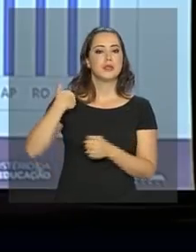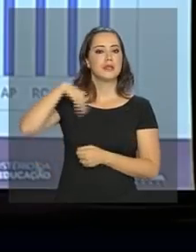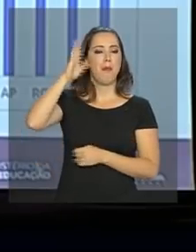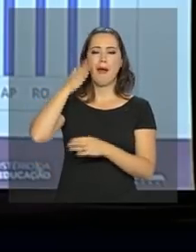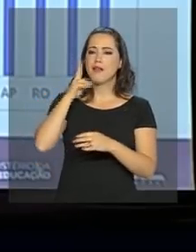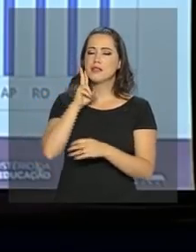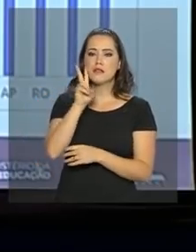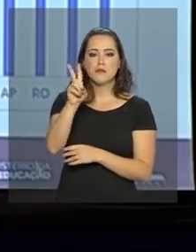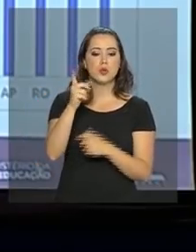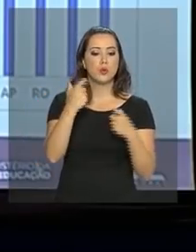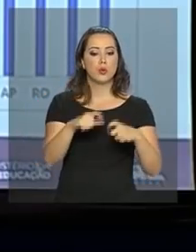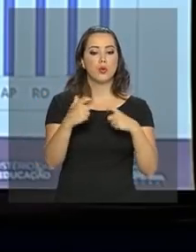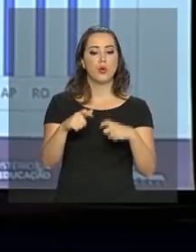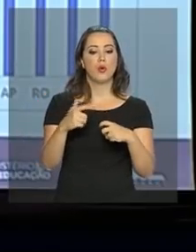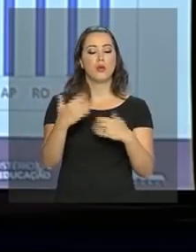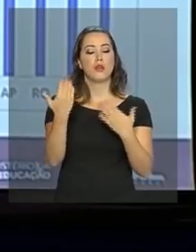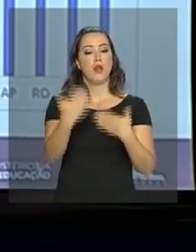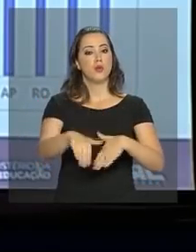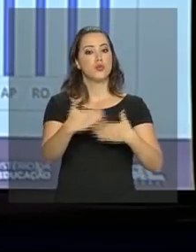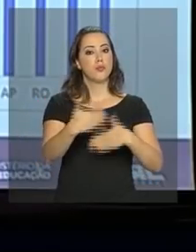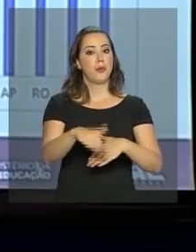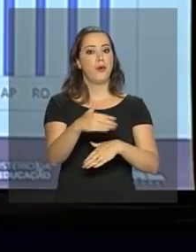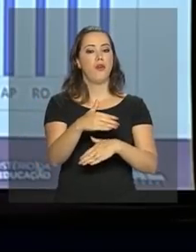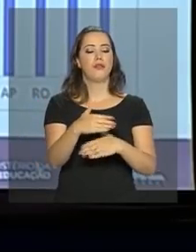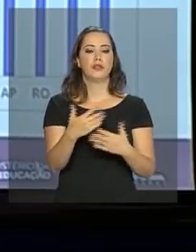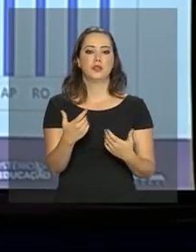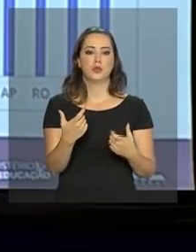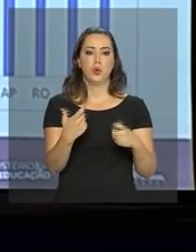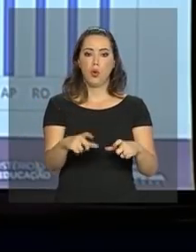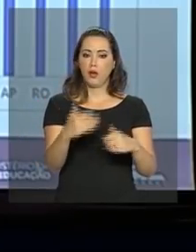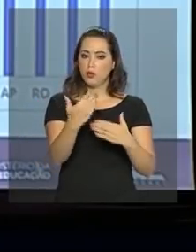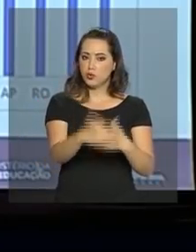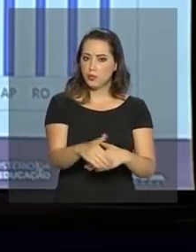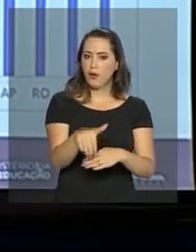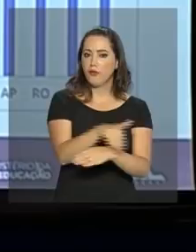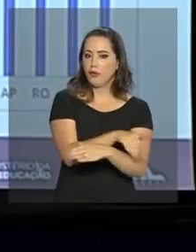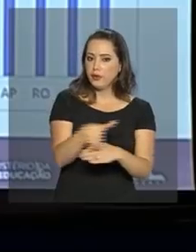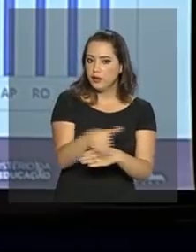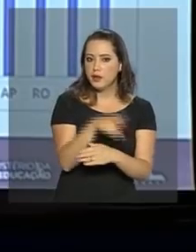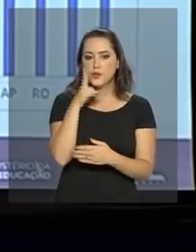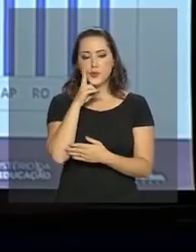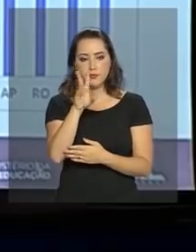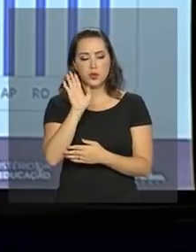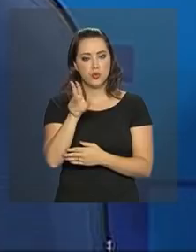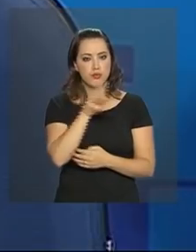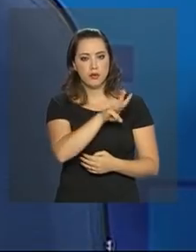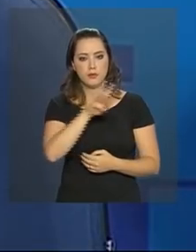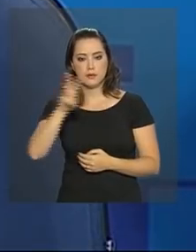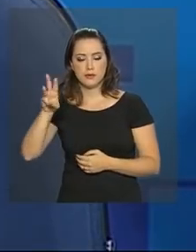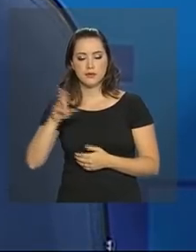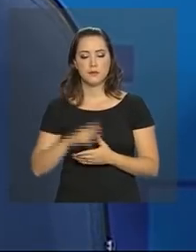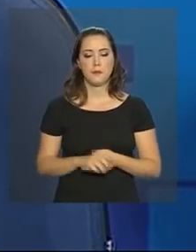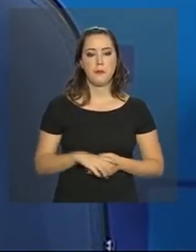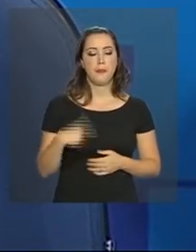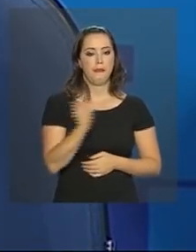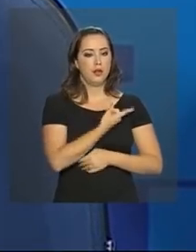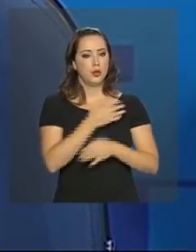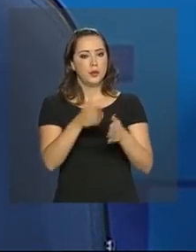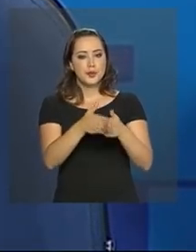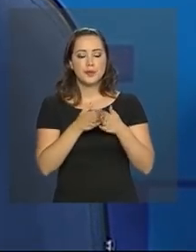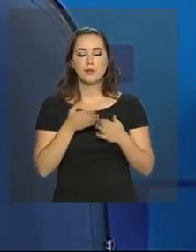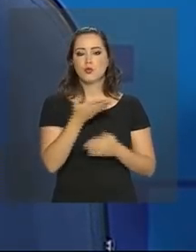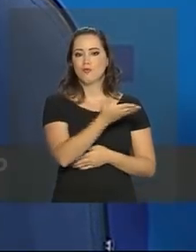acessaram é o cartão de confirmação e aqui eu gostaria de assento a seu ministro que nós pedimos aos